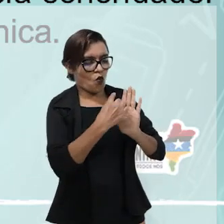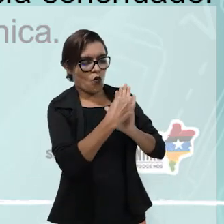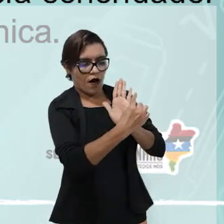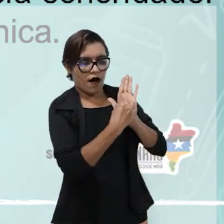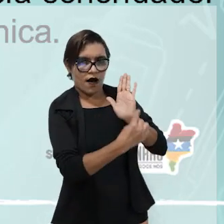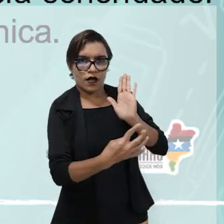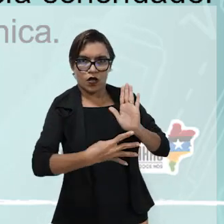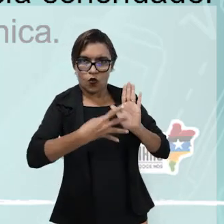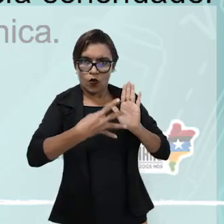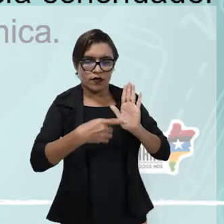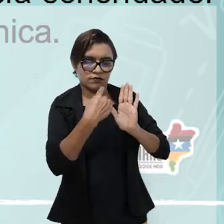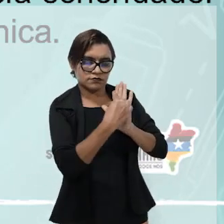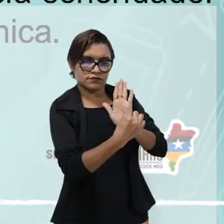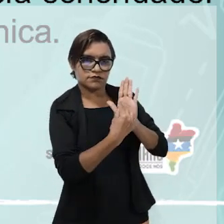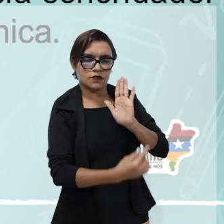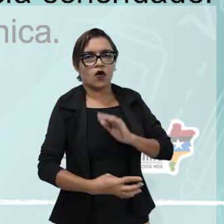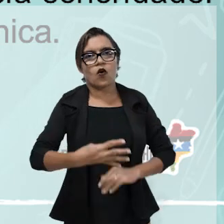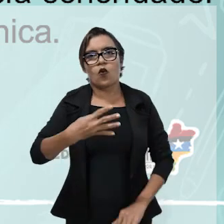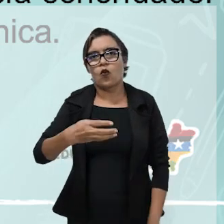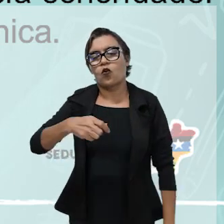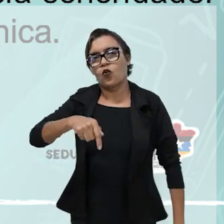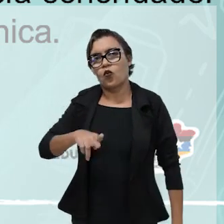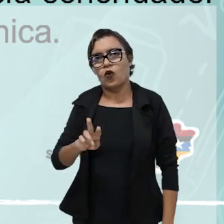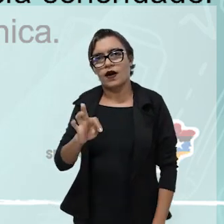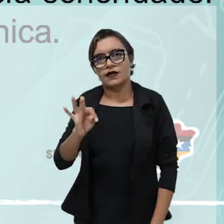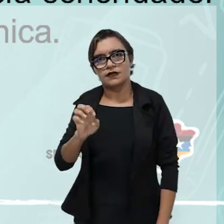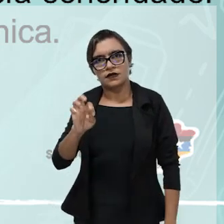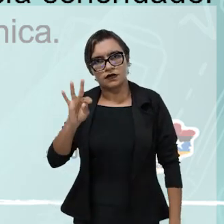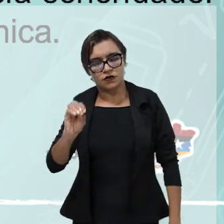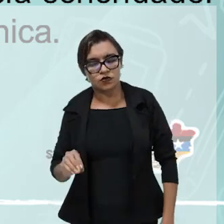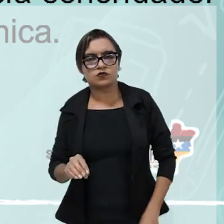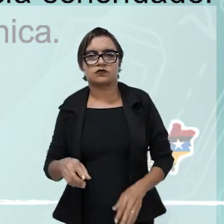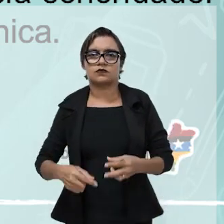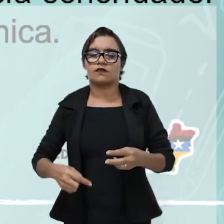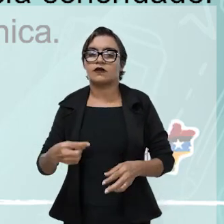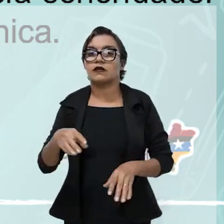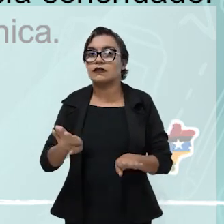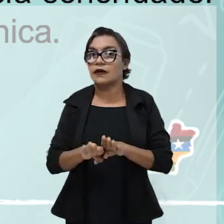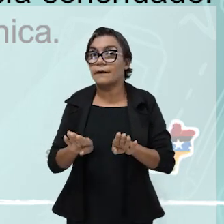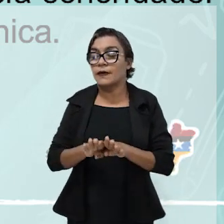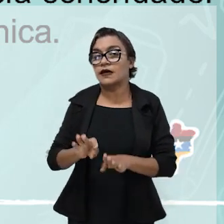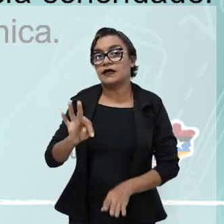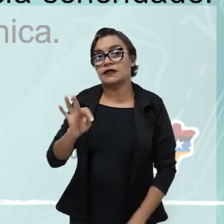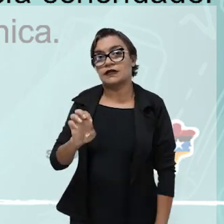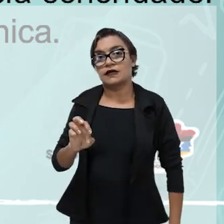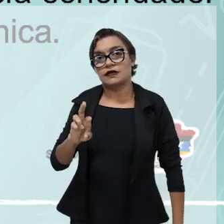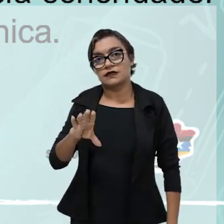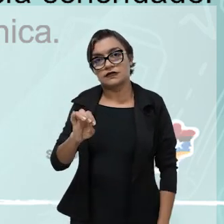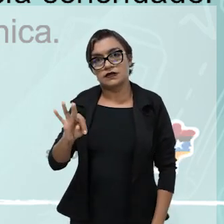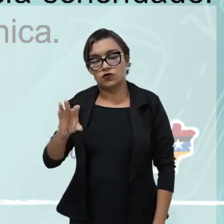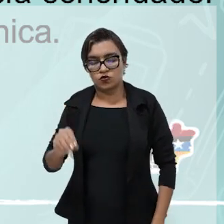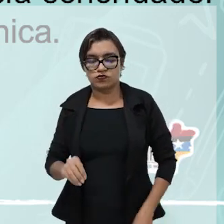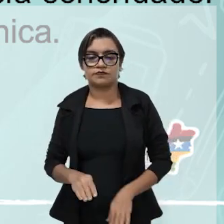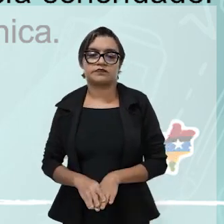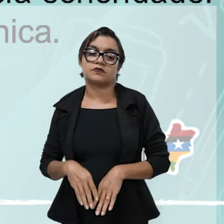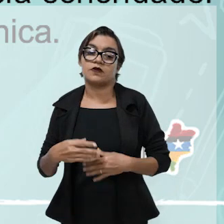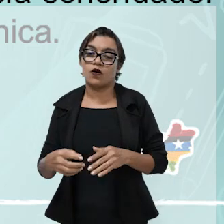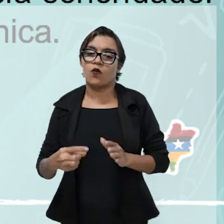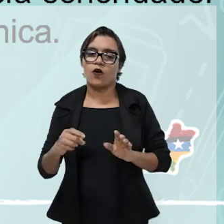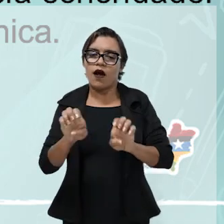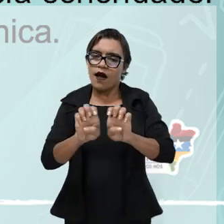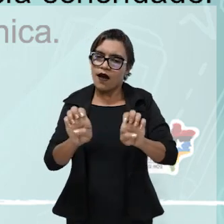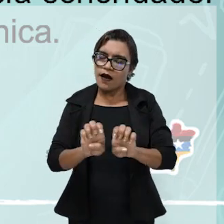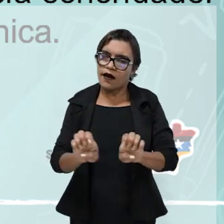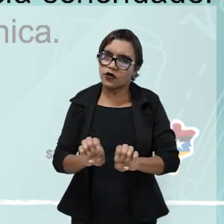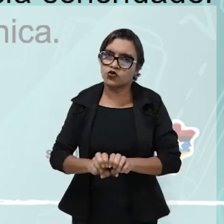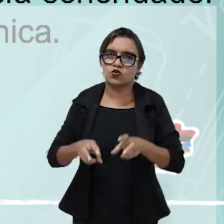4, que são os quartetos, e os últimos com 3, tercetos. A estrutura costuma ser a mesma.